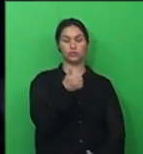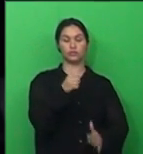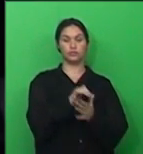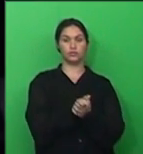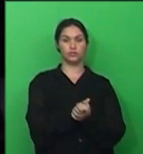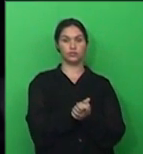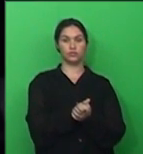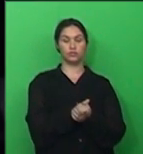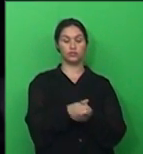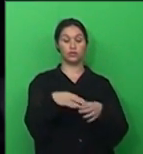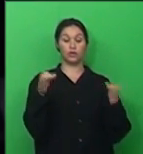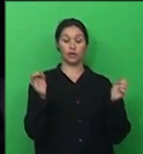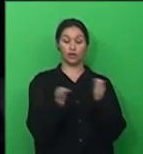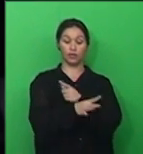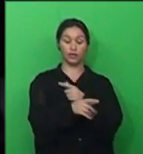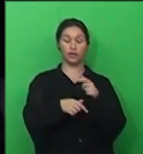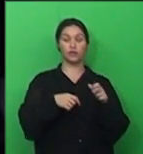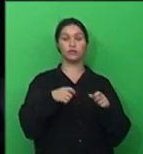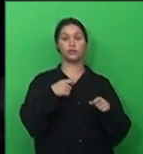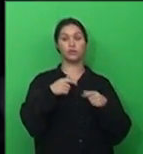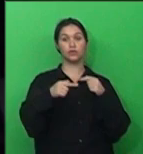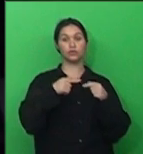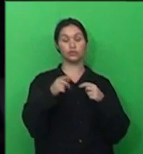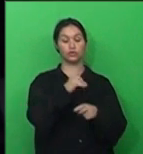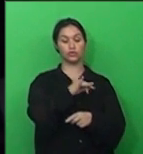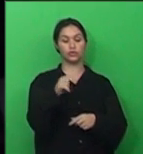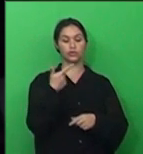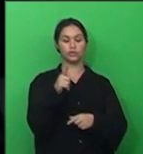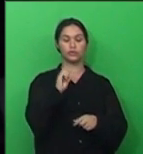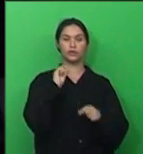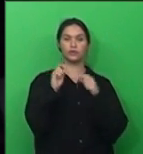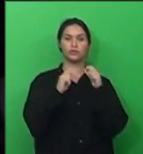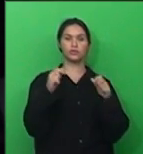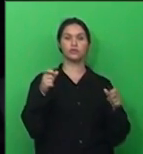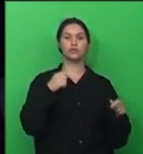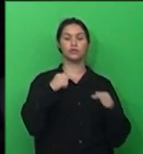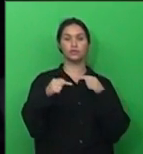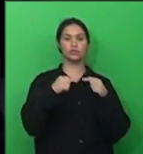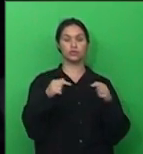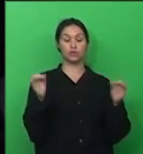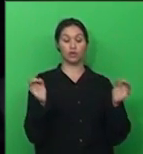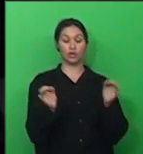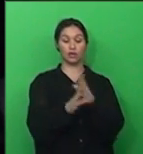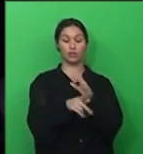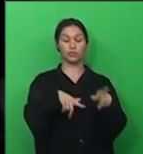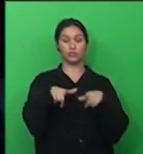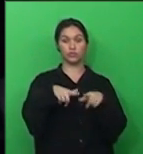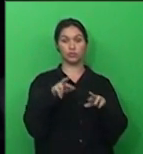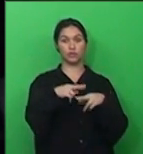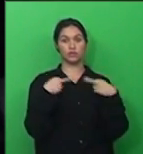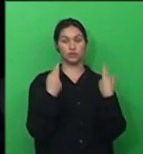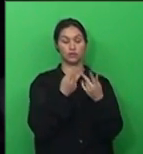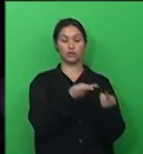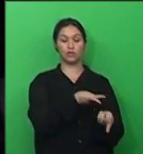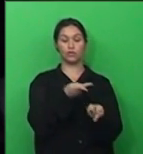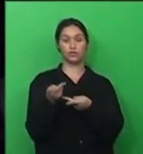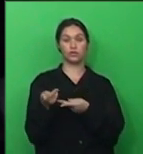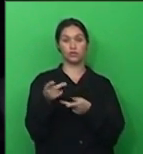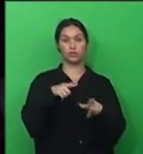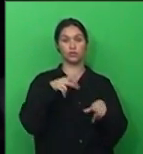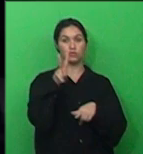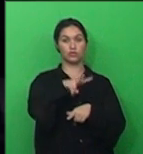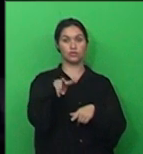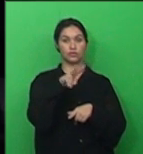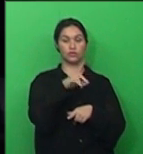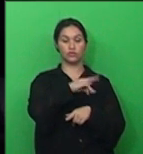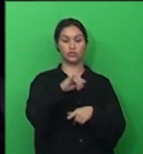131/17. Terminada a ordem do dia, não havendo mais nada a tratar, encerramos os trabalhos da presente sessão, convocando os senhores vereadores para a próxima,